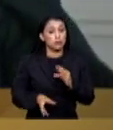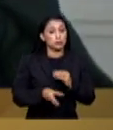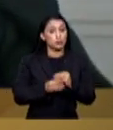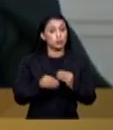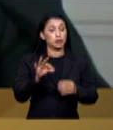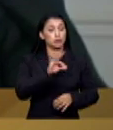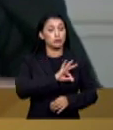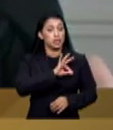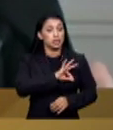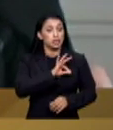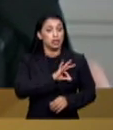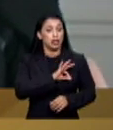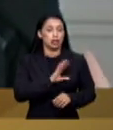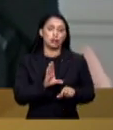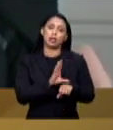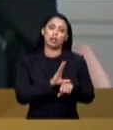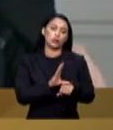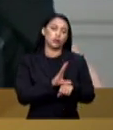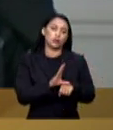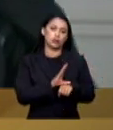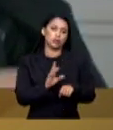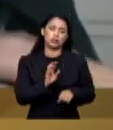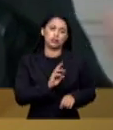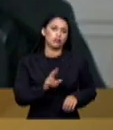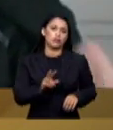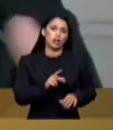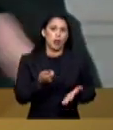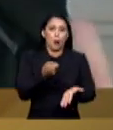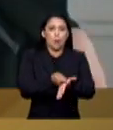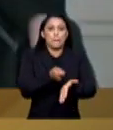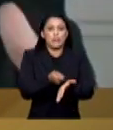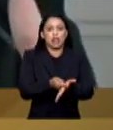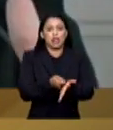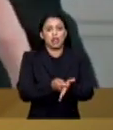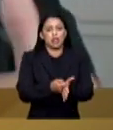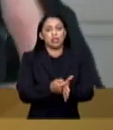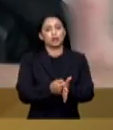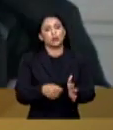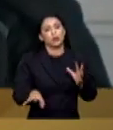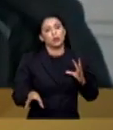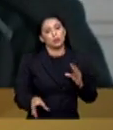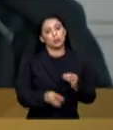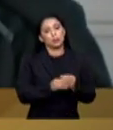e a Constituição, em momento algum, prevê a obrigatoriedade de fixação